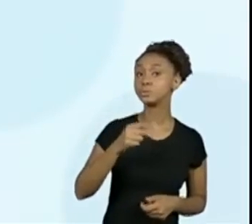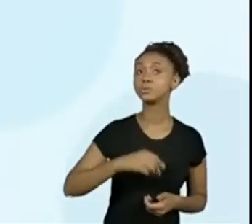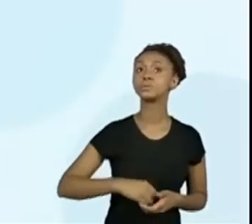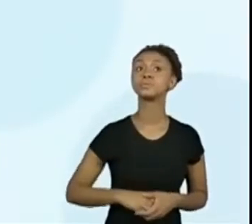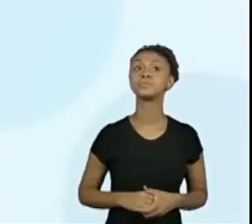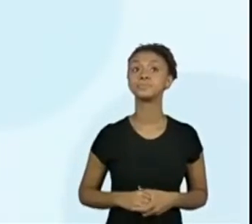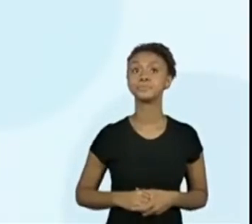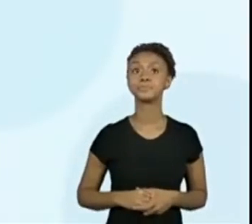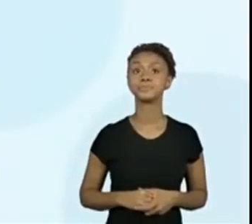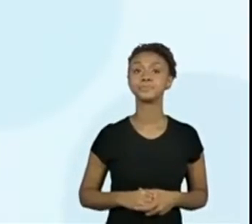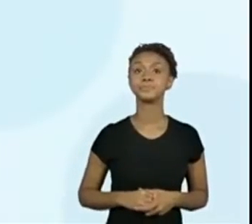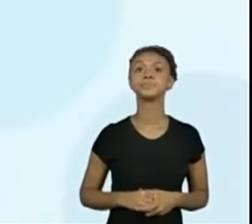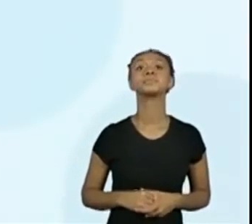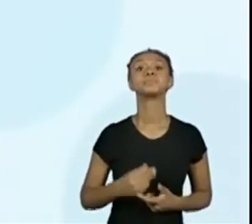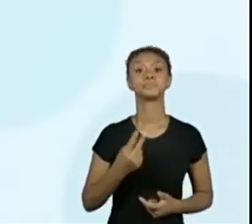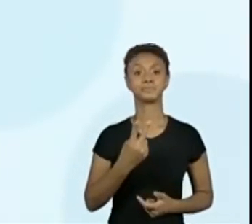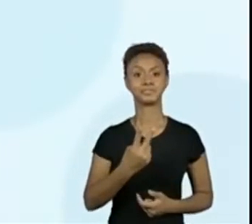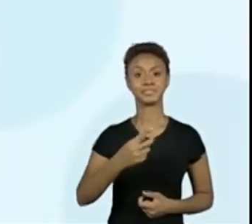Opa!